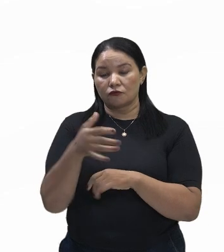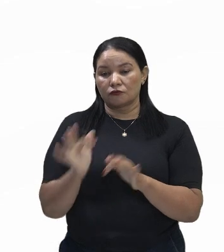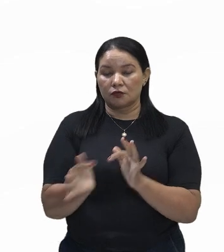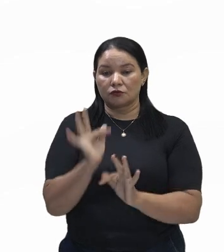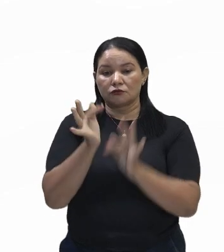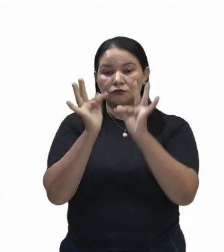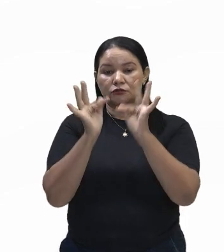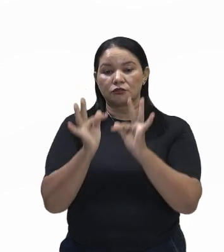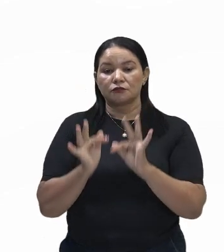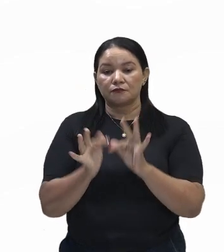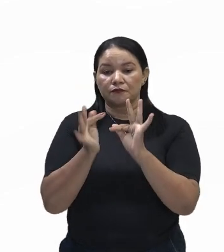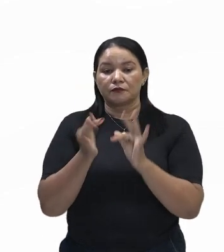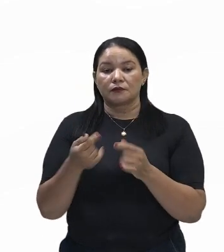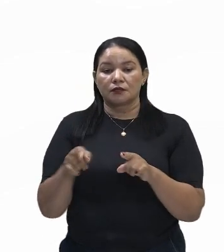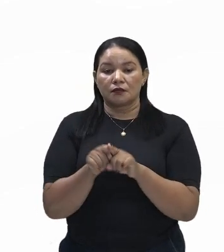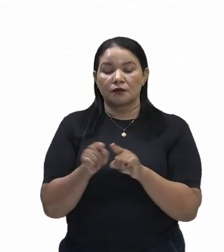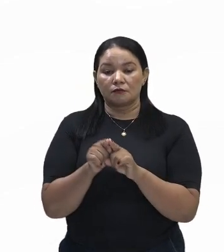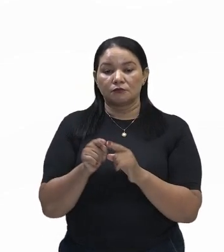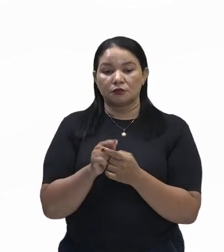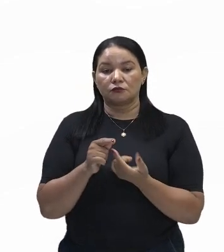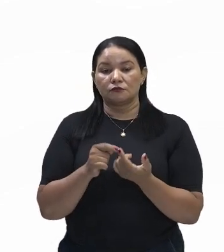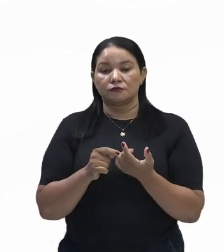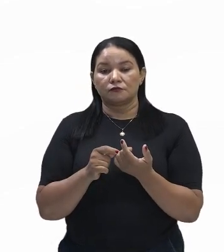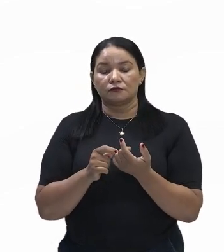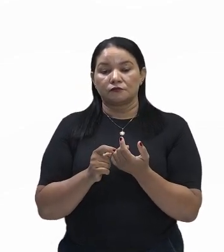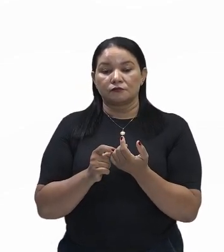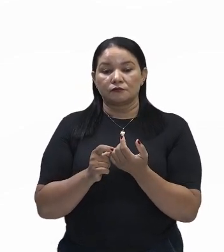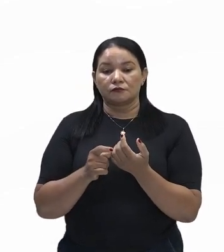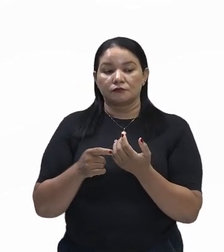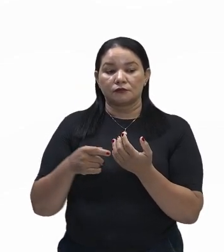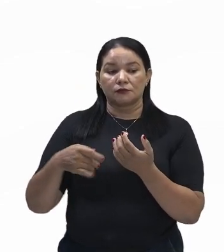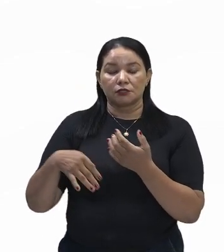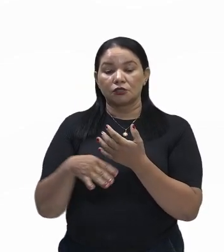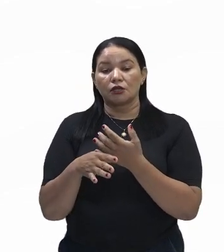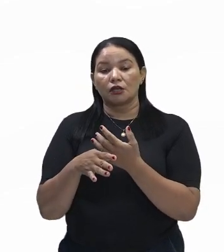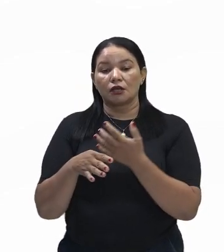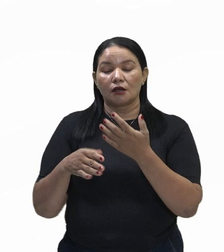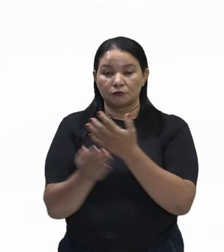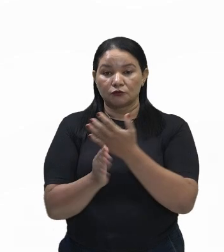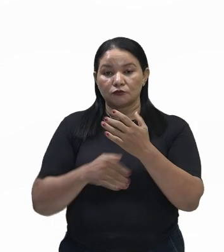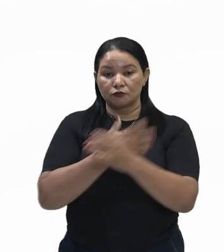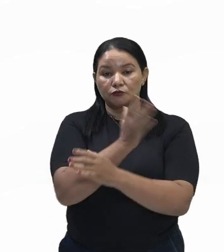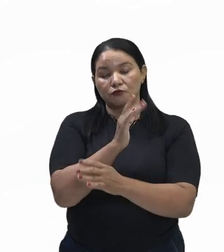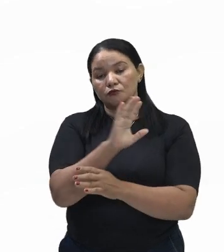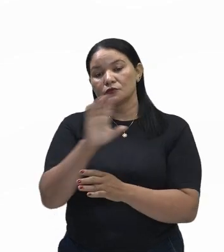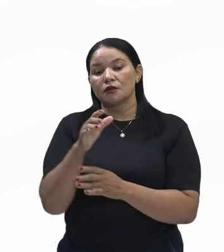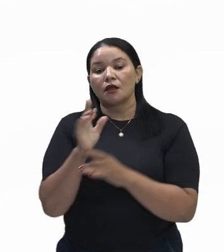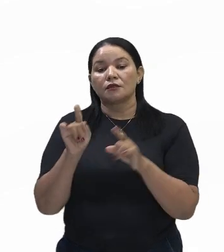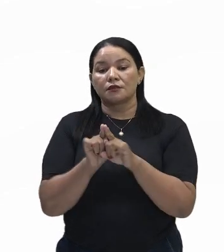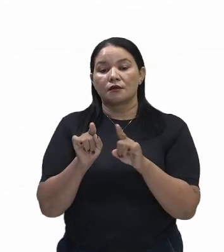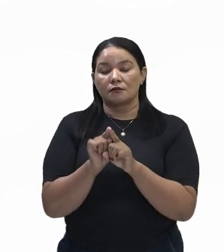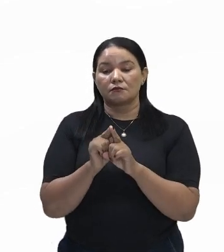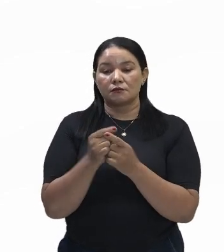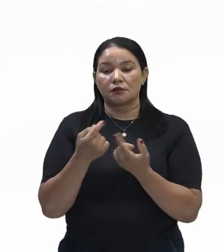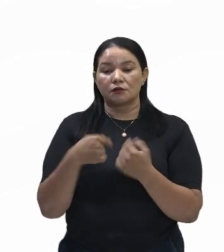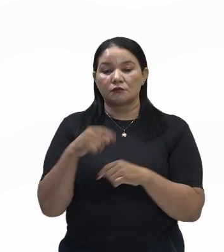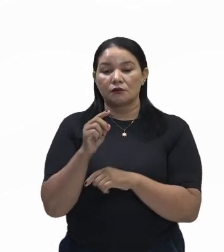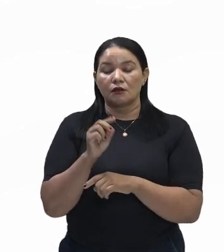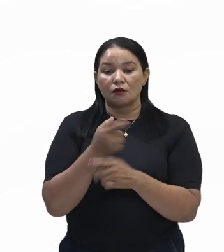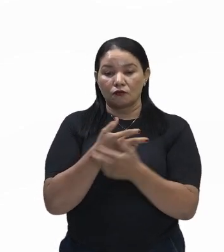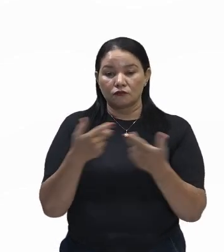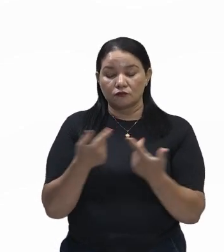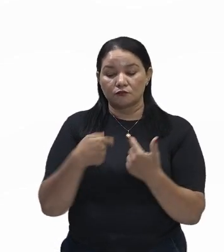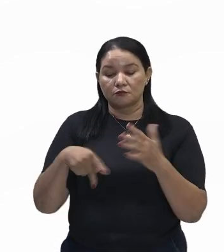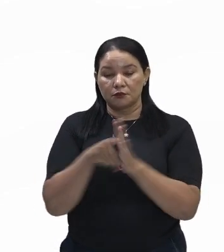tecnológica e na bioeconomia, que se apoia no potencial dos recursos naturais da